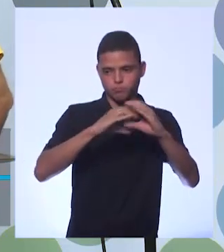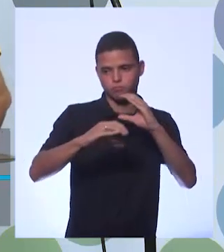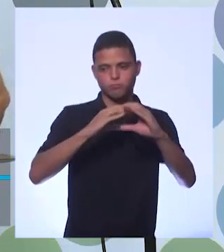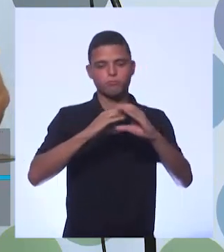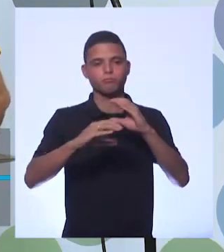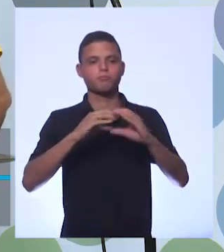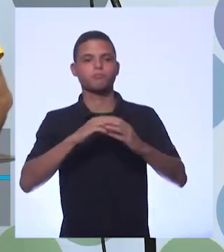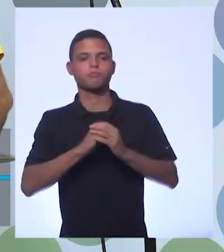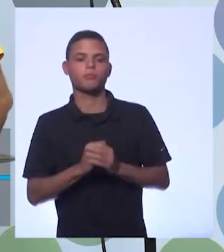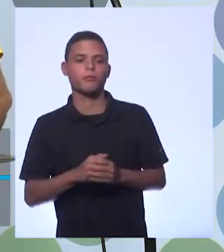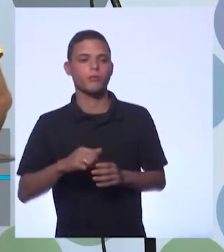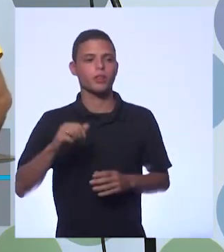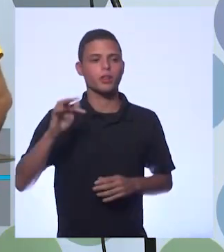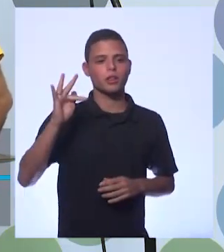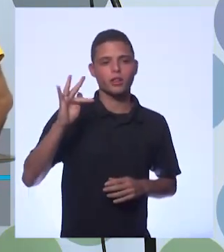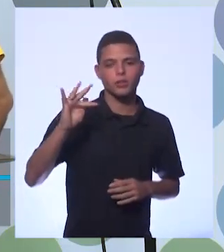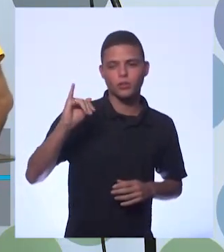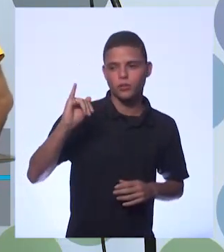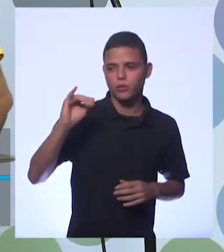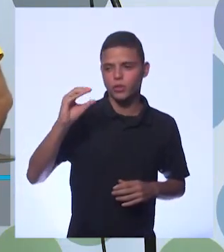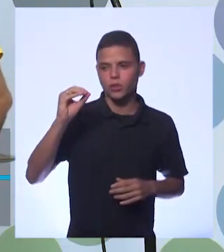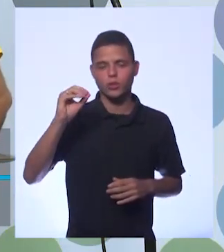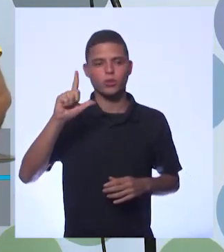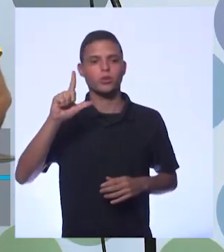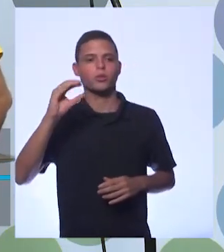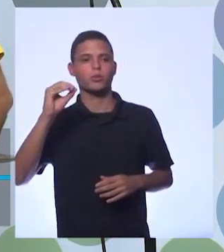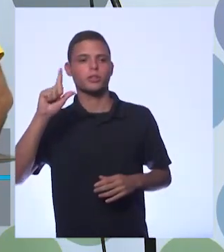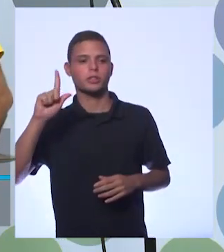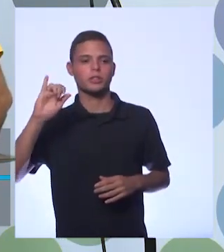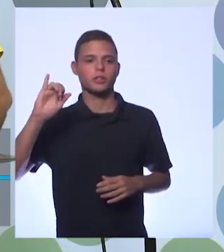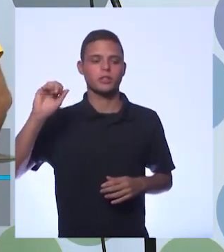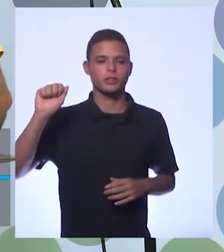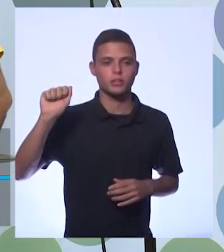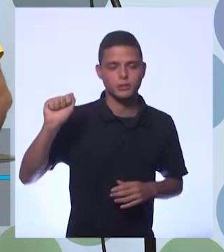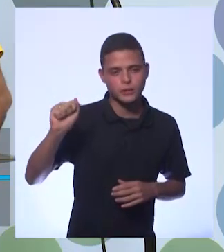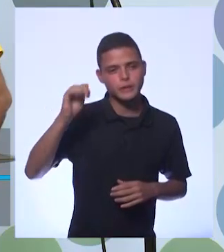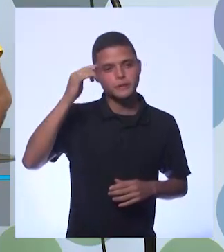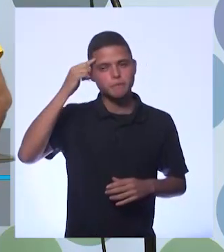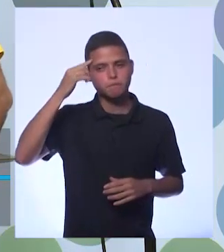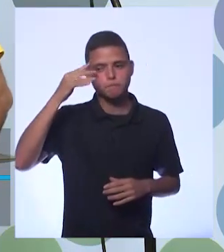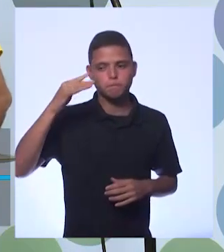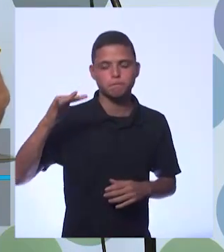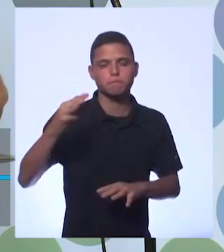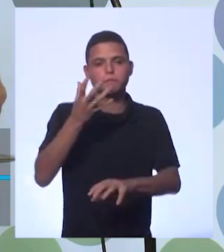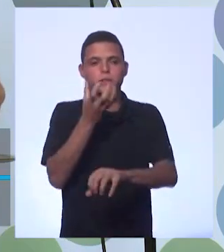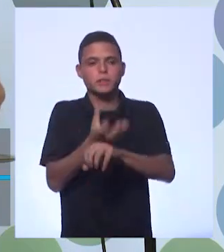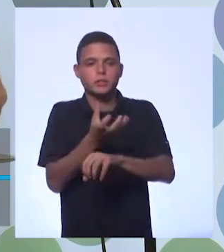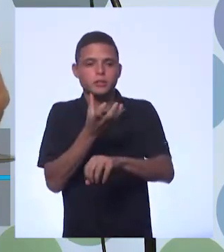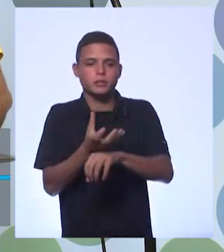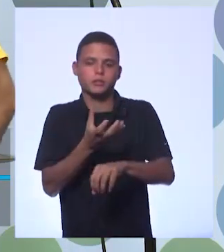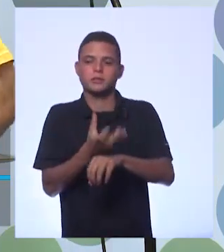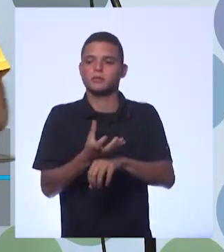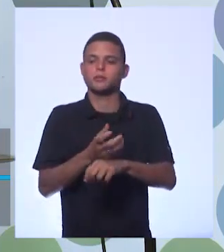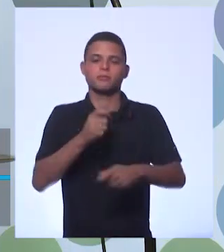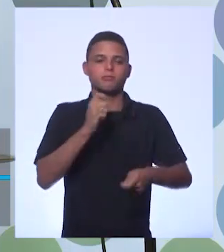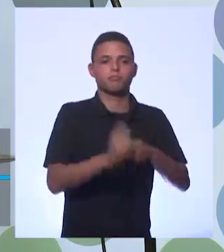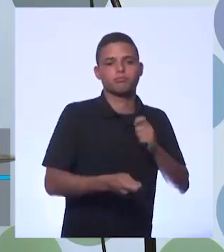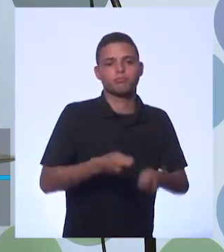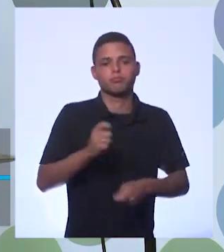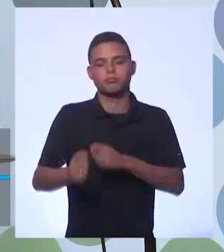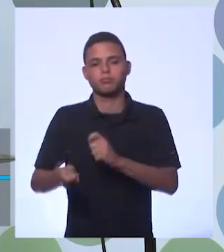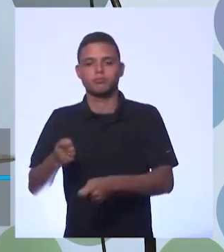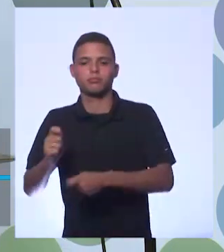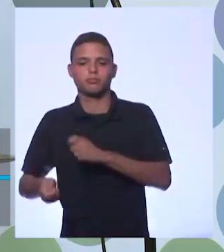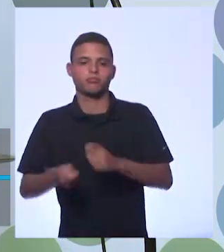falar dele também, porque ele pensou também na questão da filosofia a toques de atabaque, né? Então, ele é um